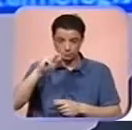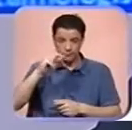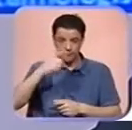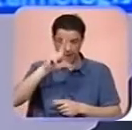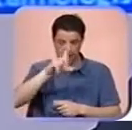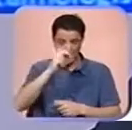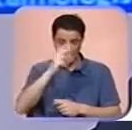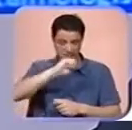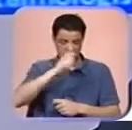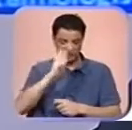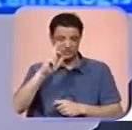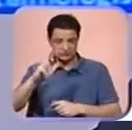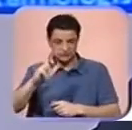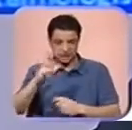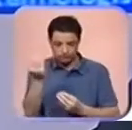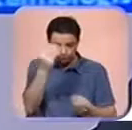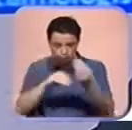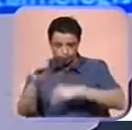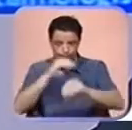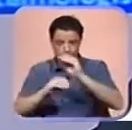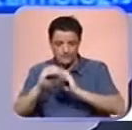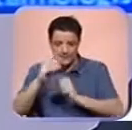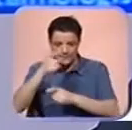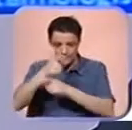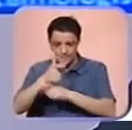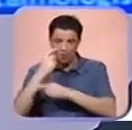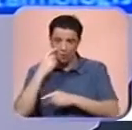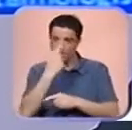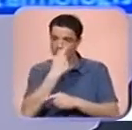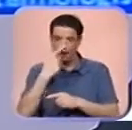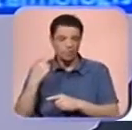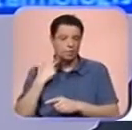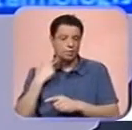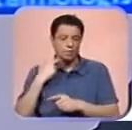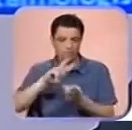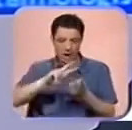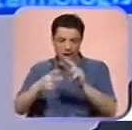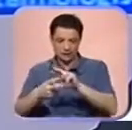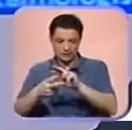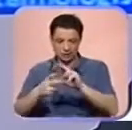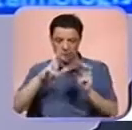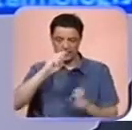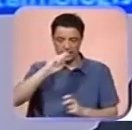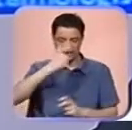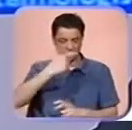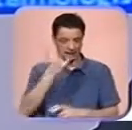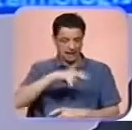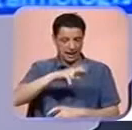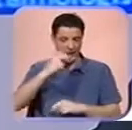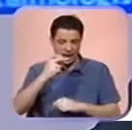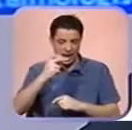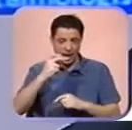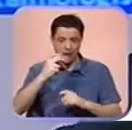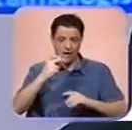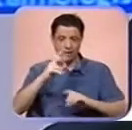laser vamos fazer aplicações de laser nas lesões pequenas, nas lesões que estão a provocar alterações na retina do fundo do olho, de forma a elas não